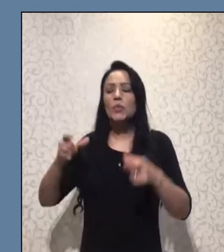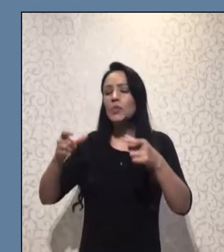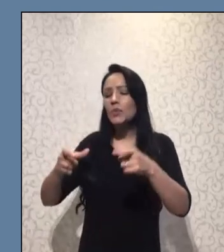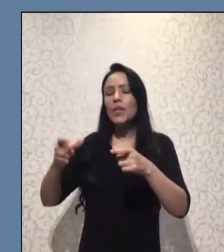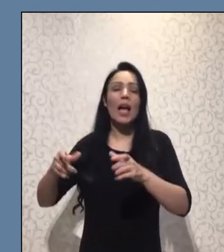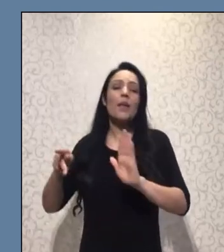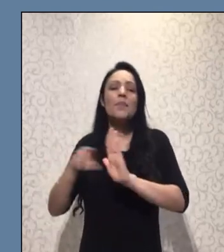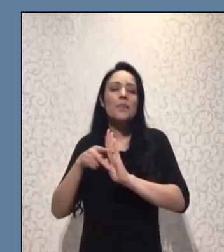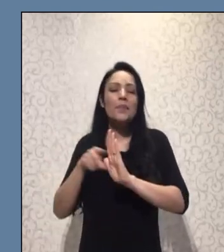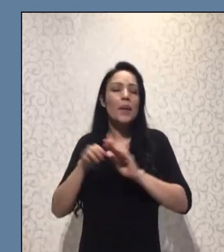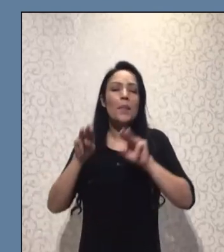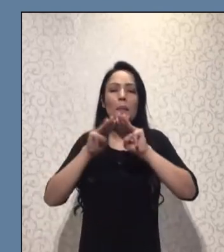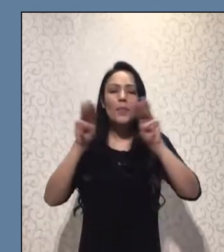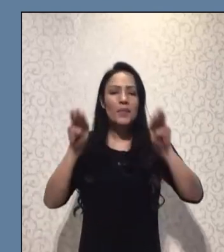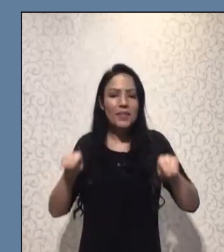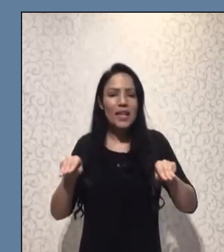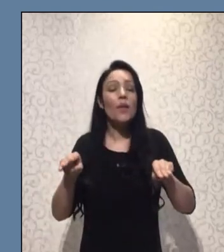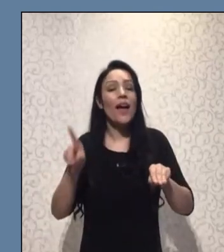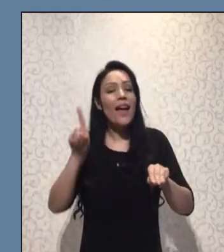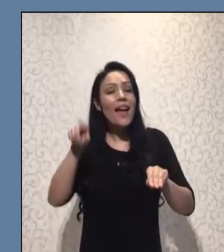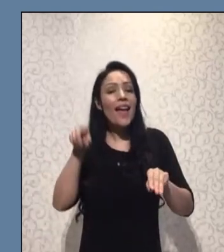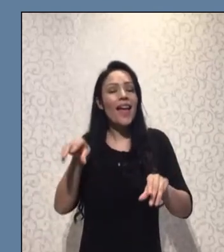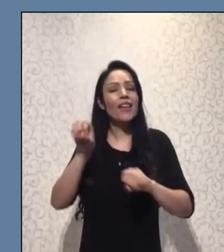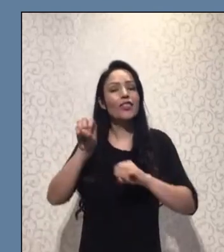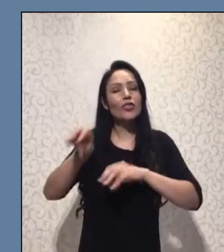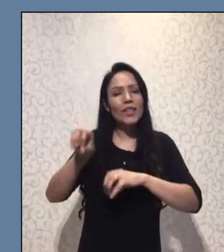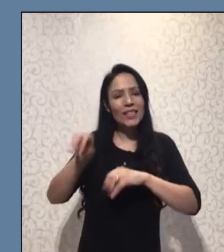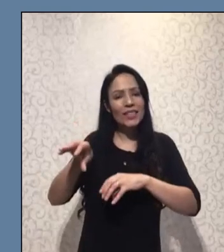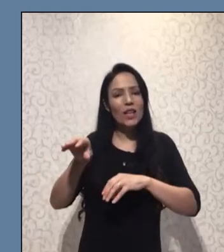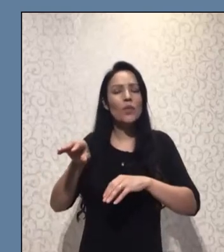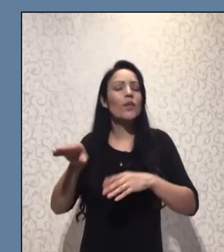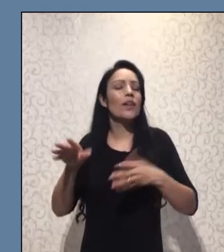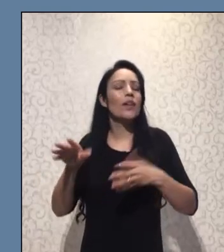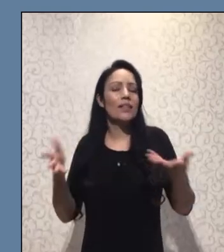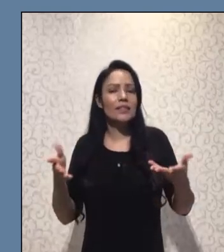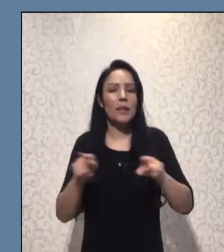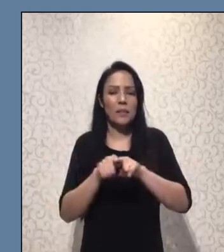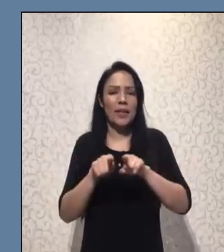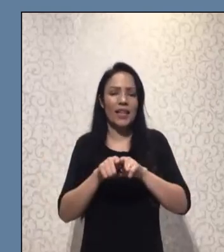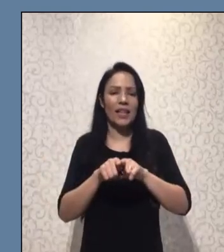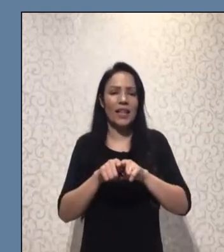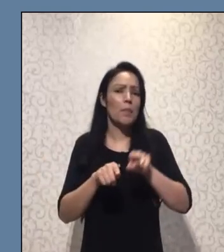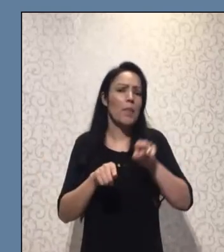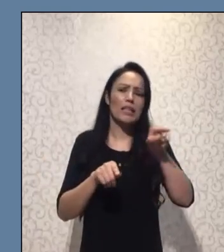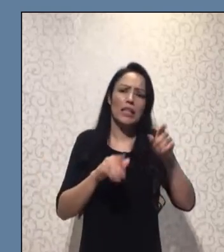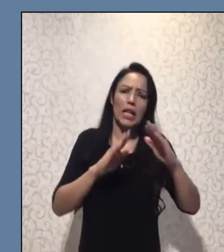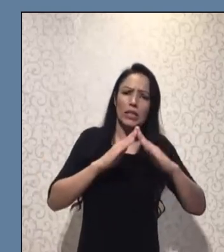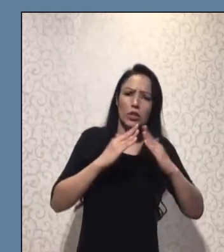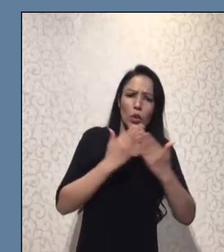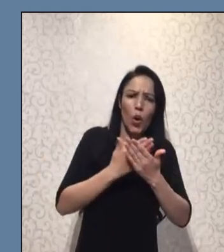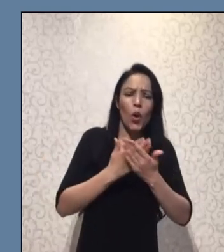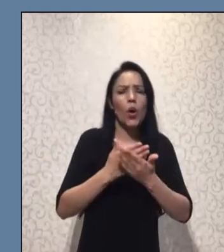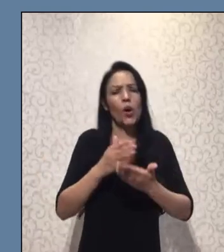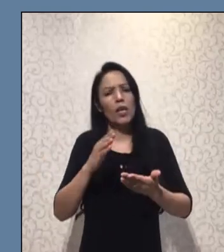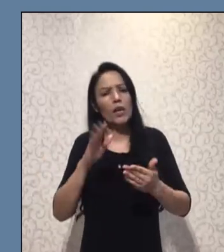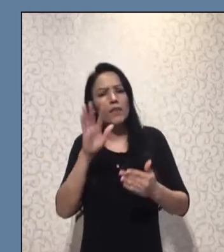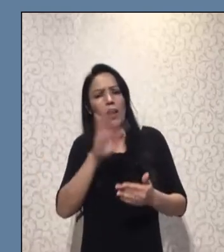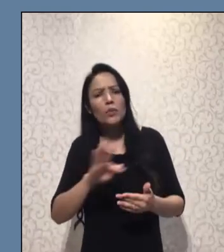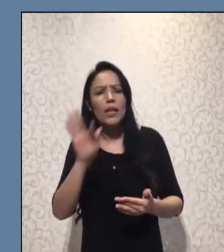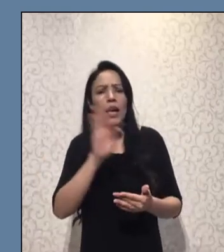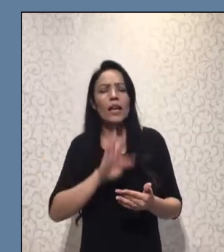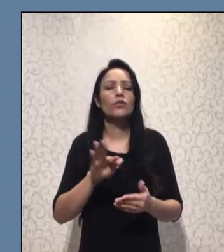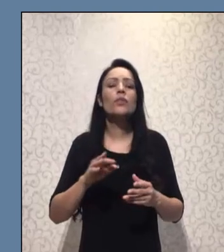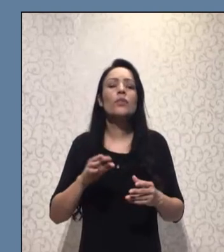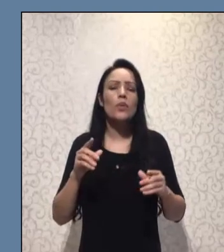educação não formal, mas as escolas e as academias, enfim, as universidades, como os espaços de aprendizagem formal. Qual é a relação entre